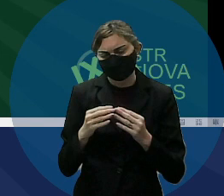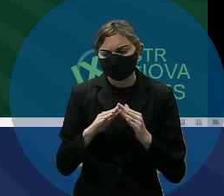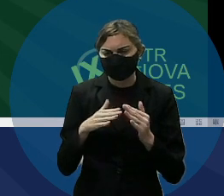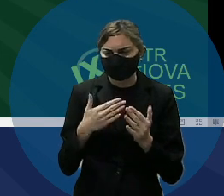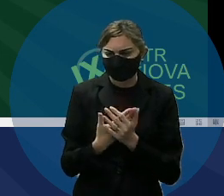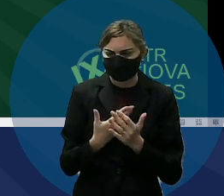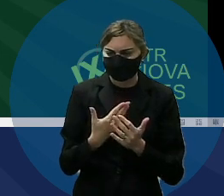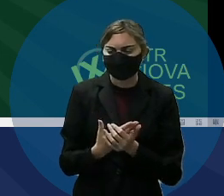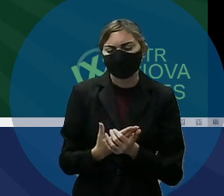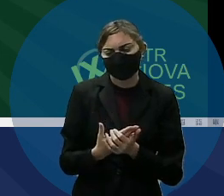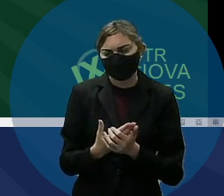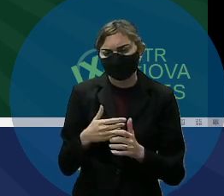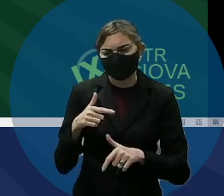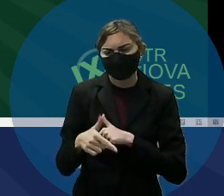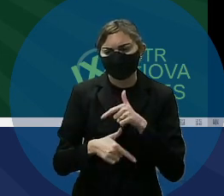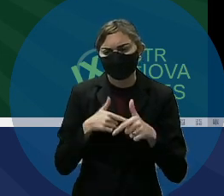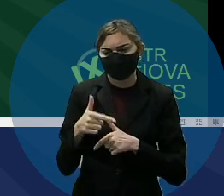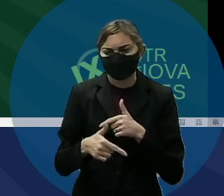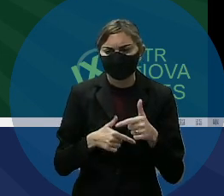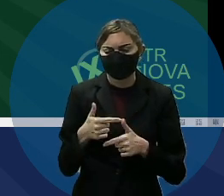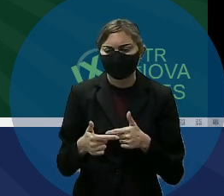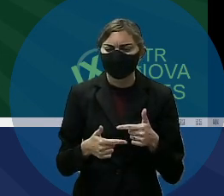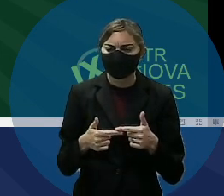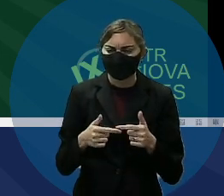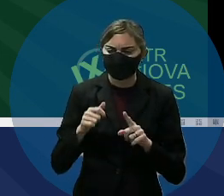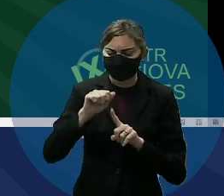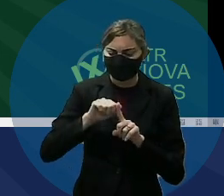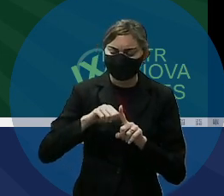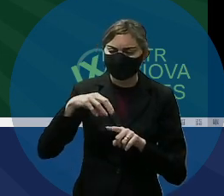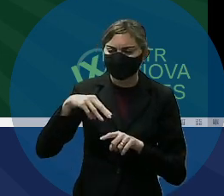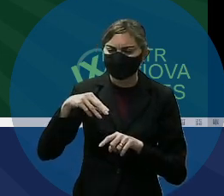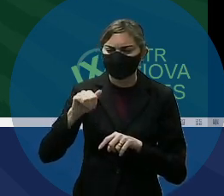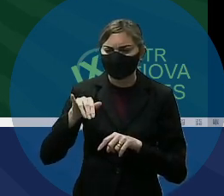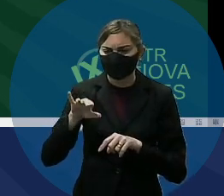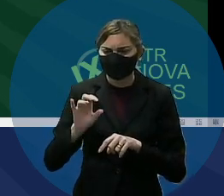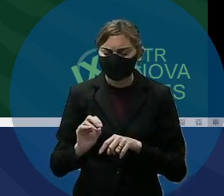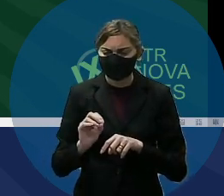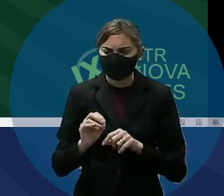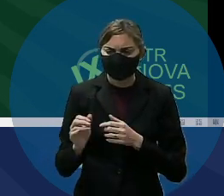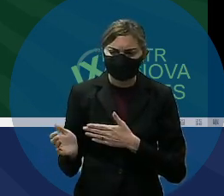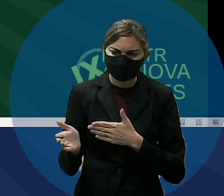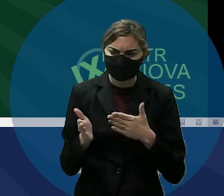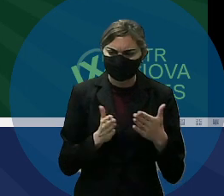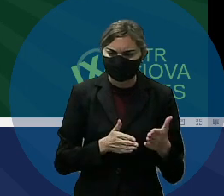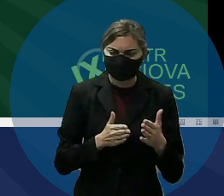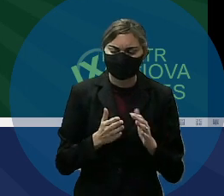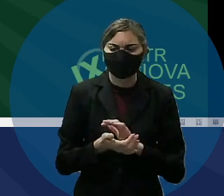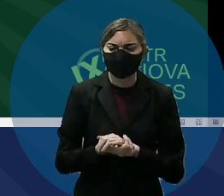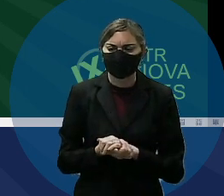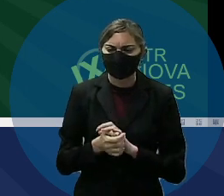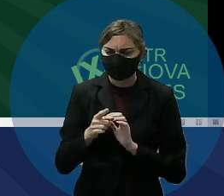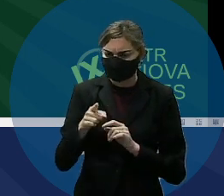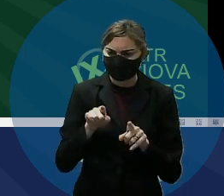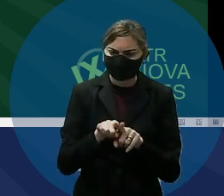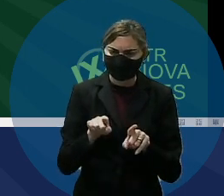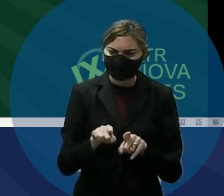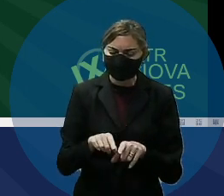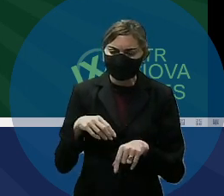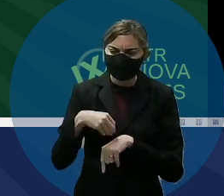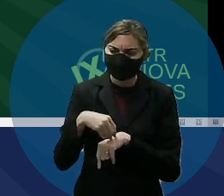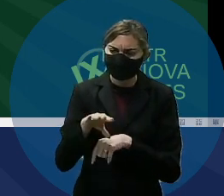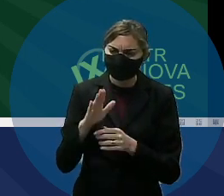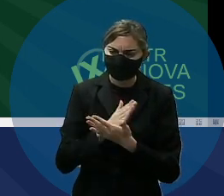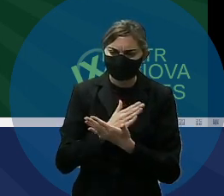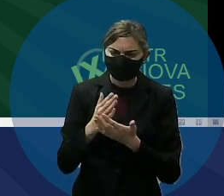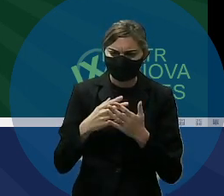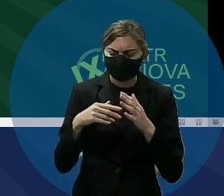vivenciam, esse trabalho foi vivenciado no mês de maio. Pode passar. Aqui também a gente colocou alguma